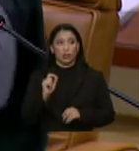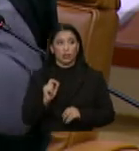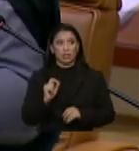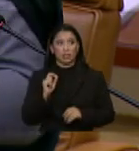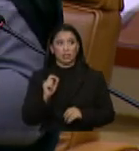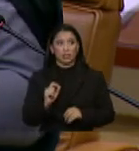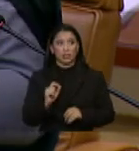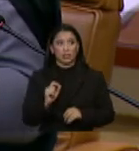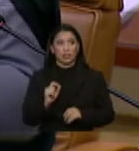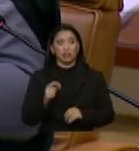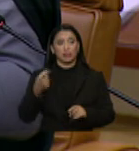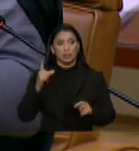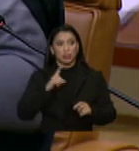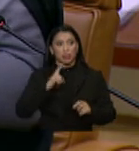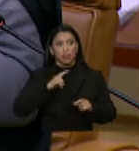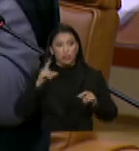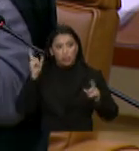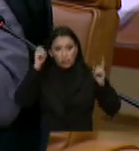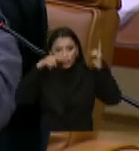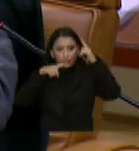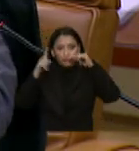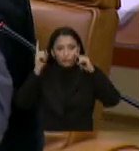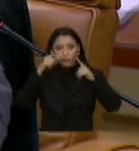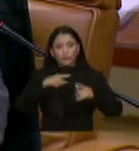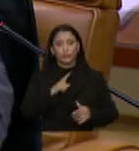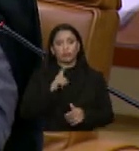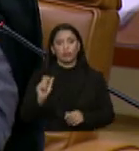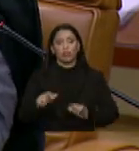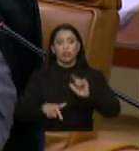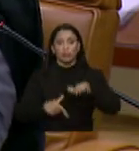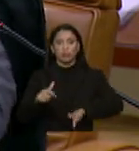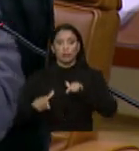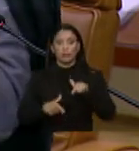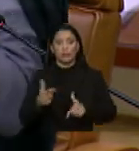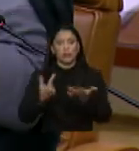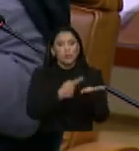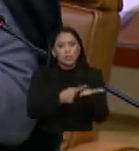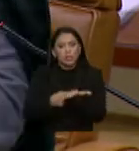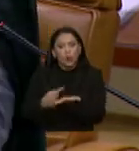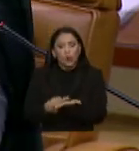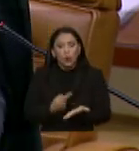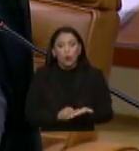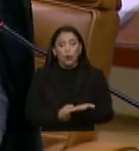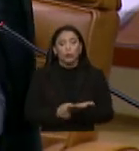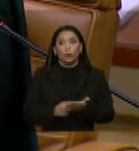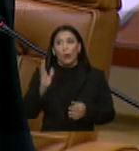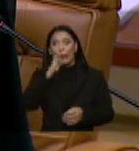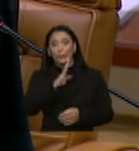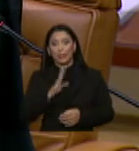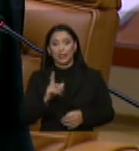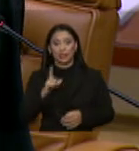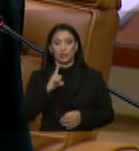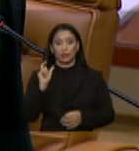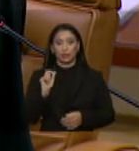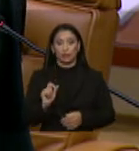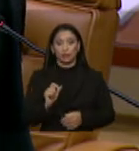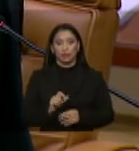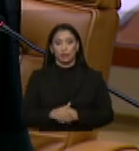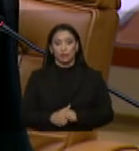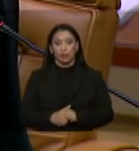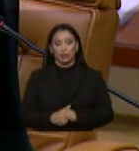plataformas vem dificultando é muito a operacionalidade desse acordo o Brasil tentou é um